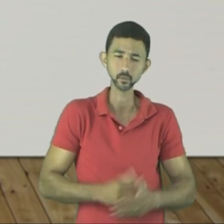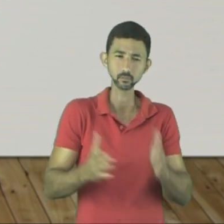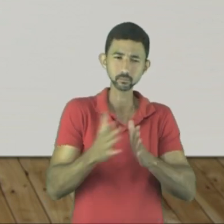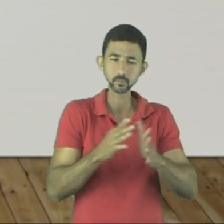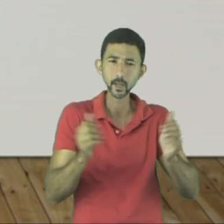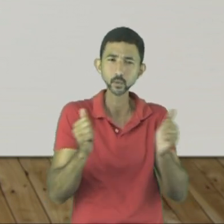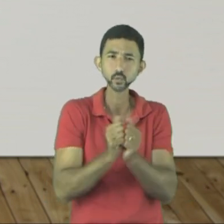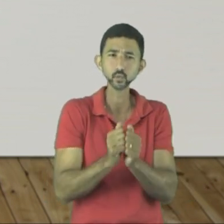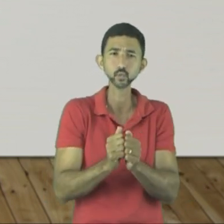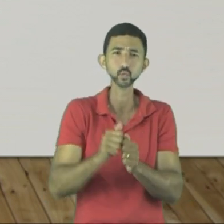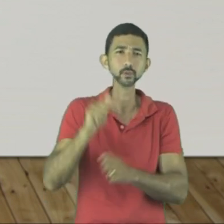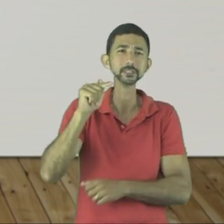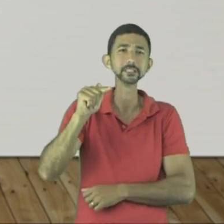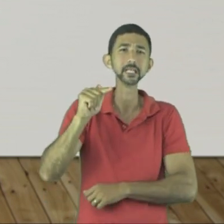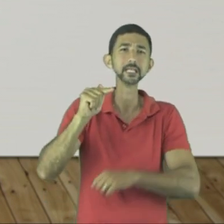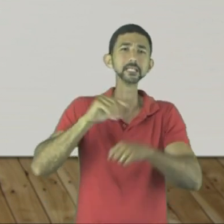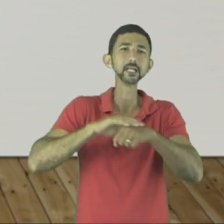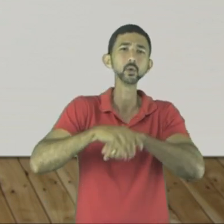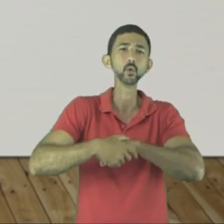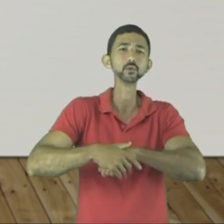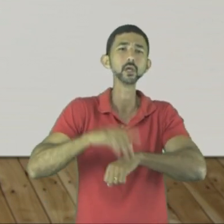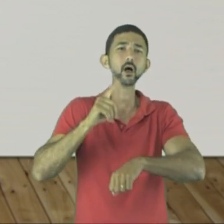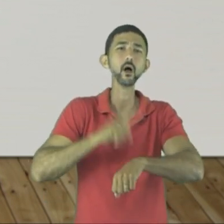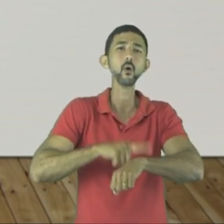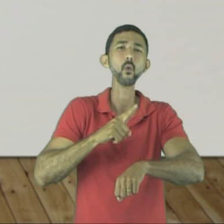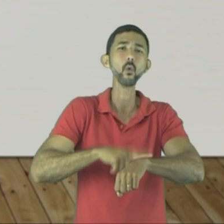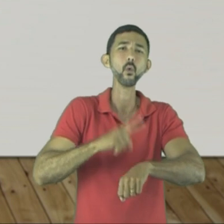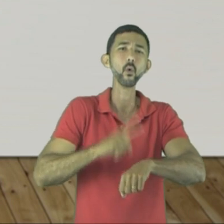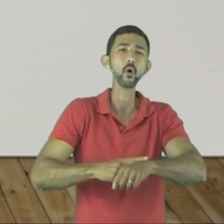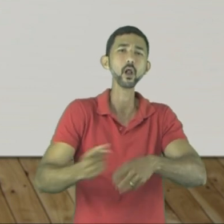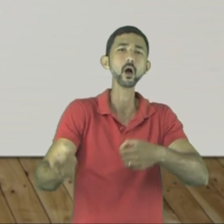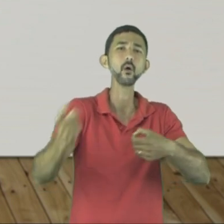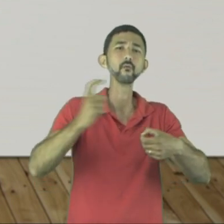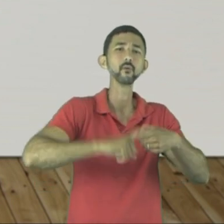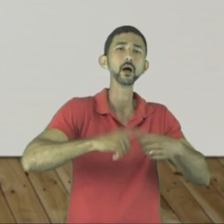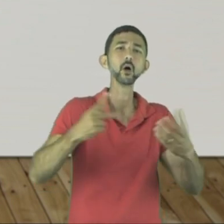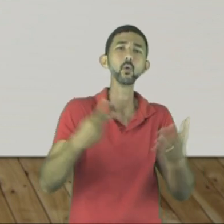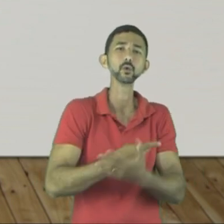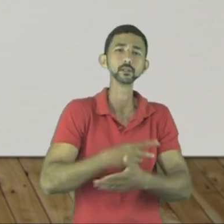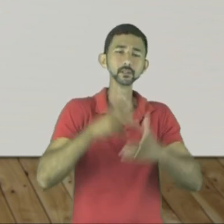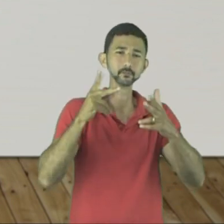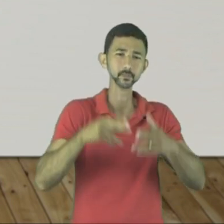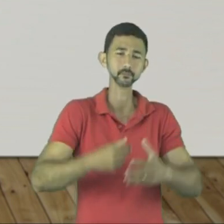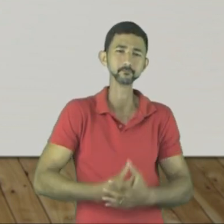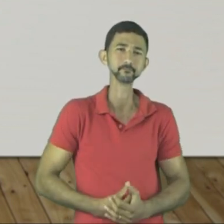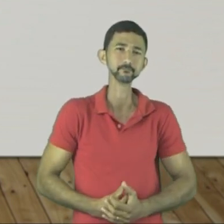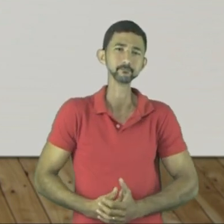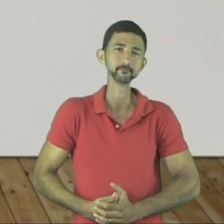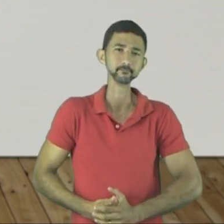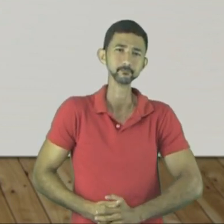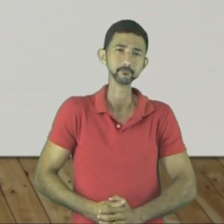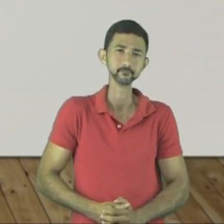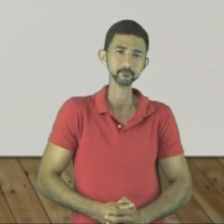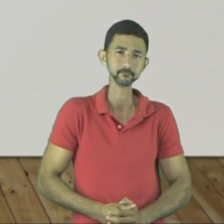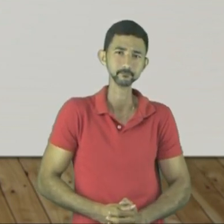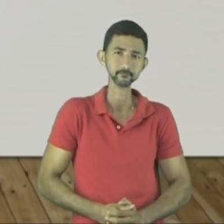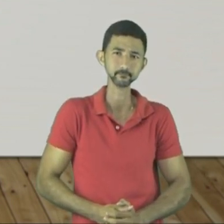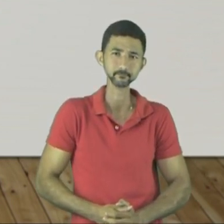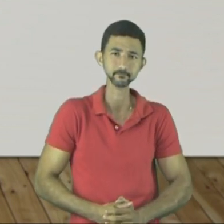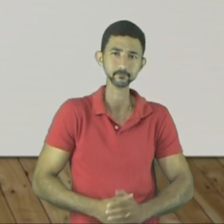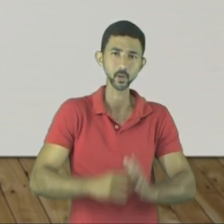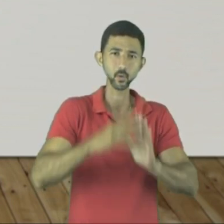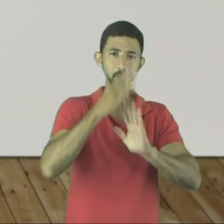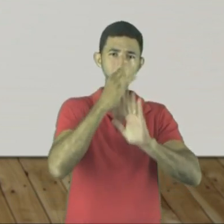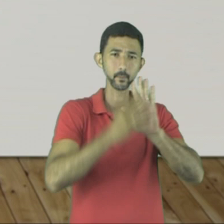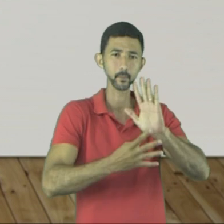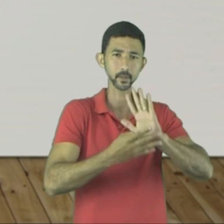soaram juntos às 7 horas, a que horas isso voltará a ocorrer? Montando a